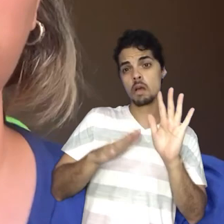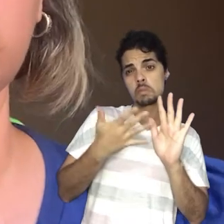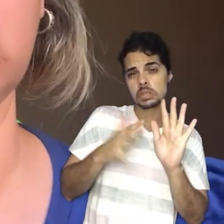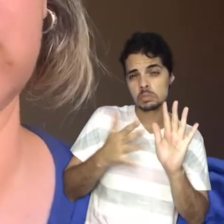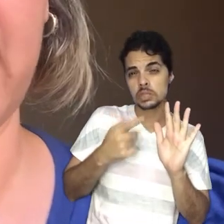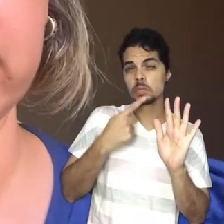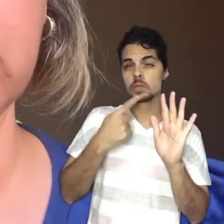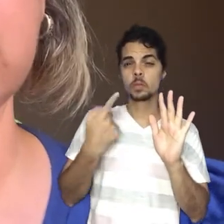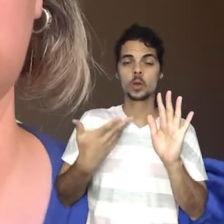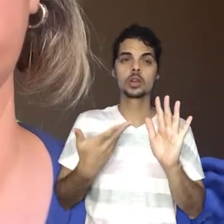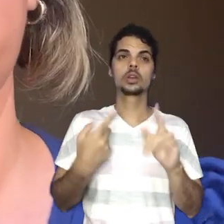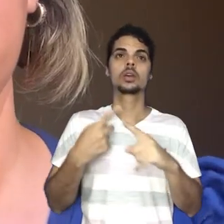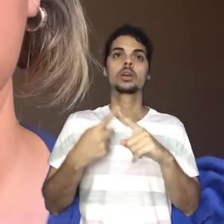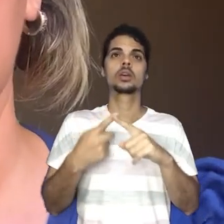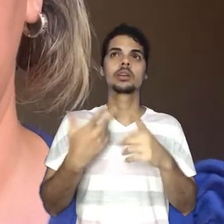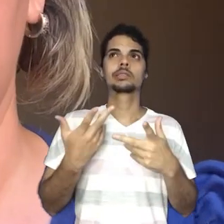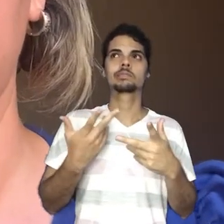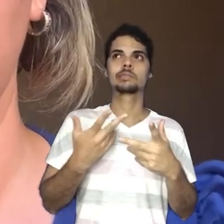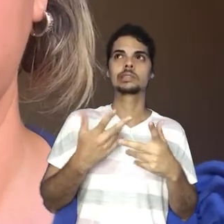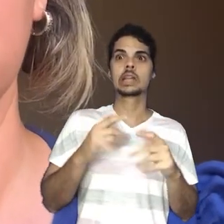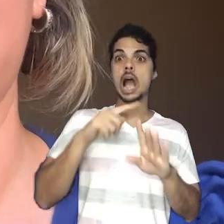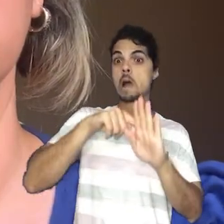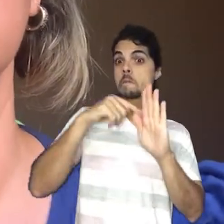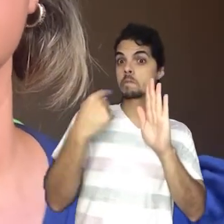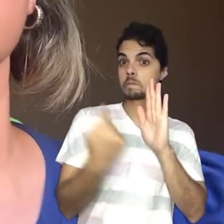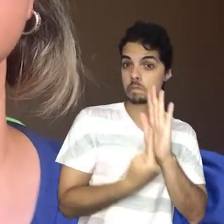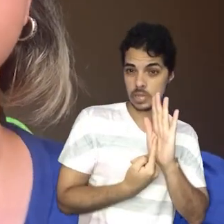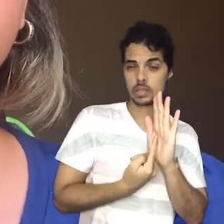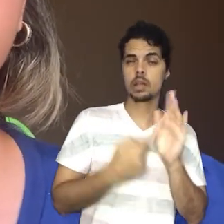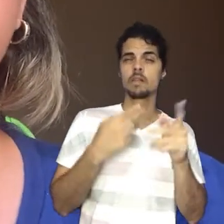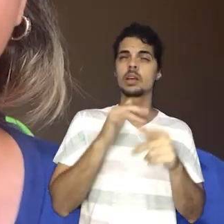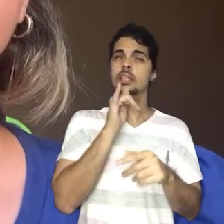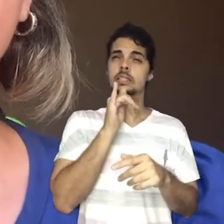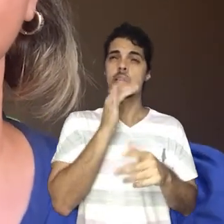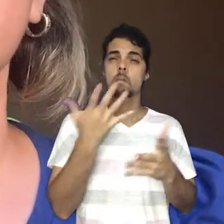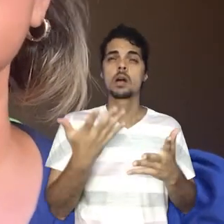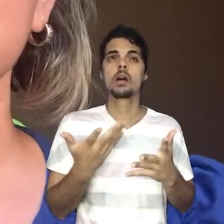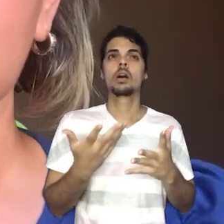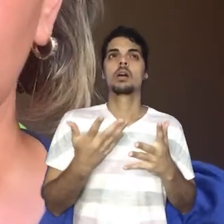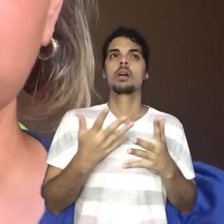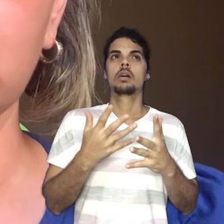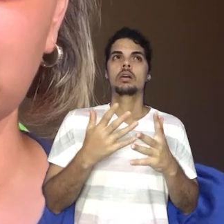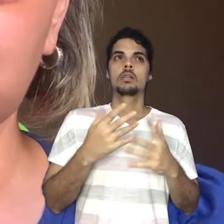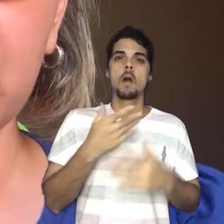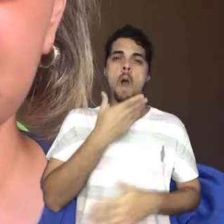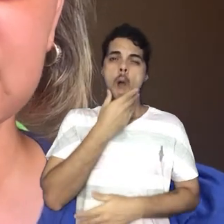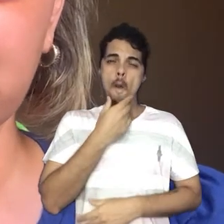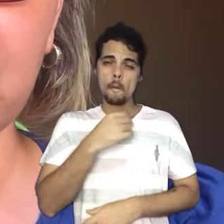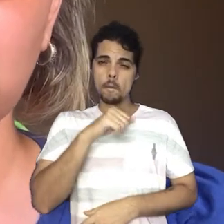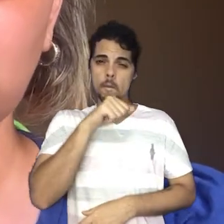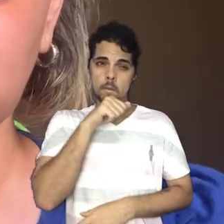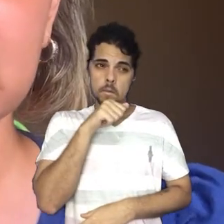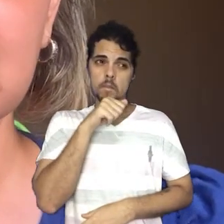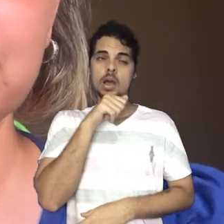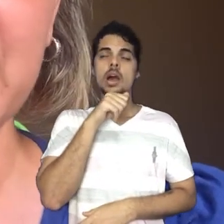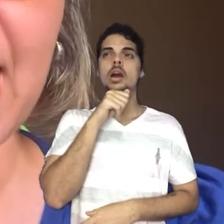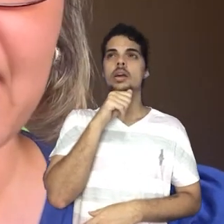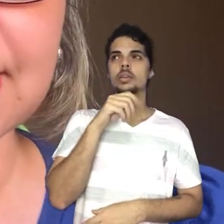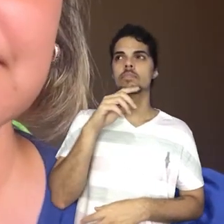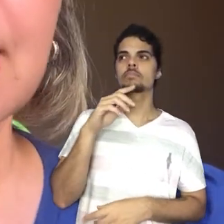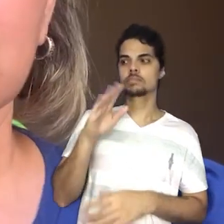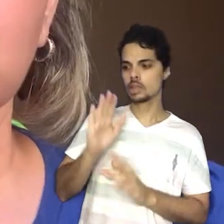torna-se maior de idade, completa, né, a maioridade civil, mas que continua recebendo todas